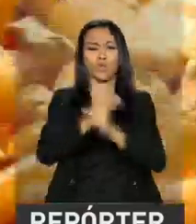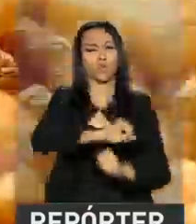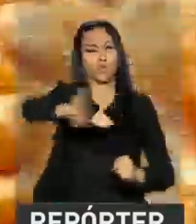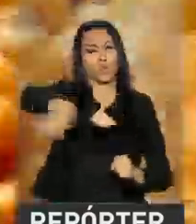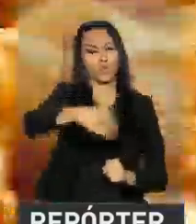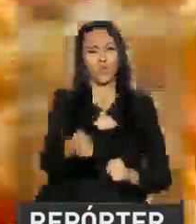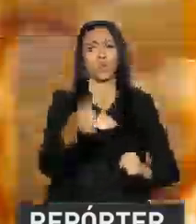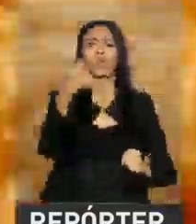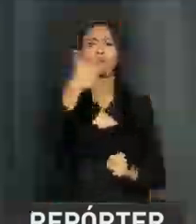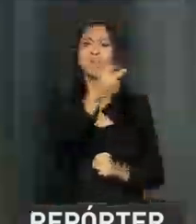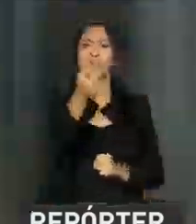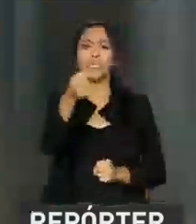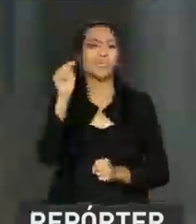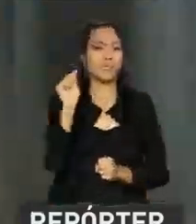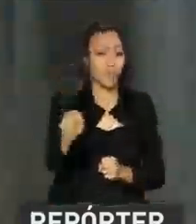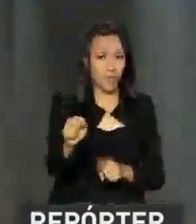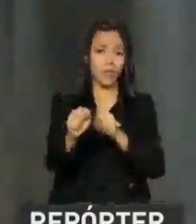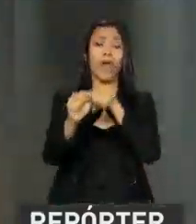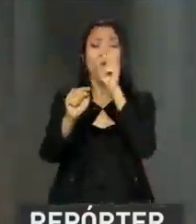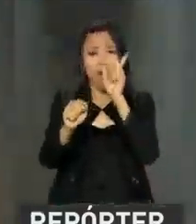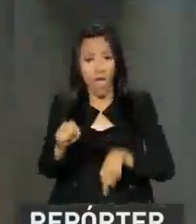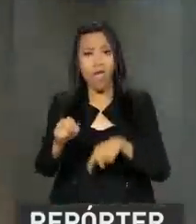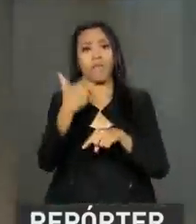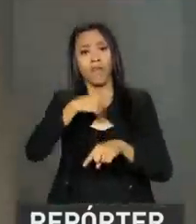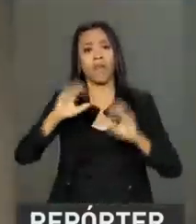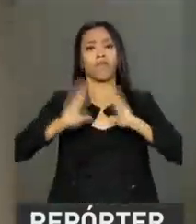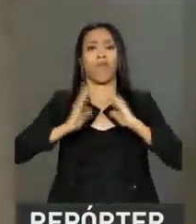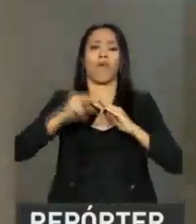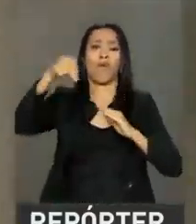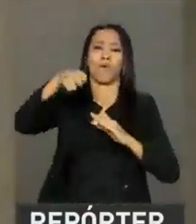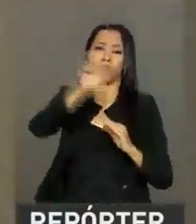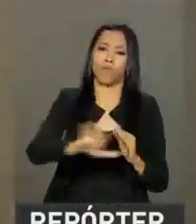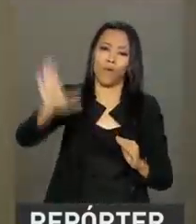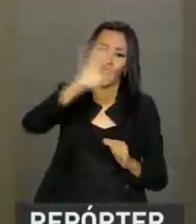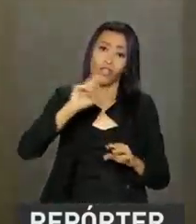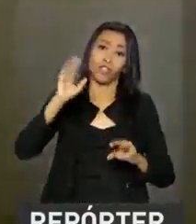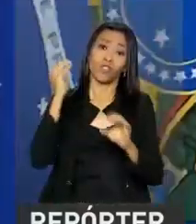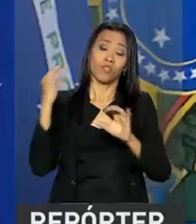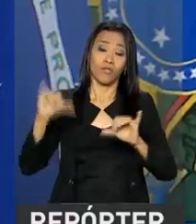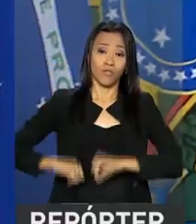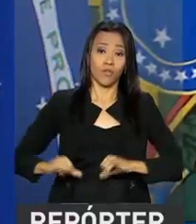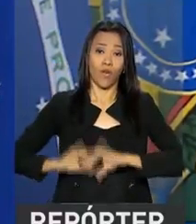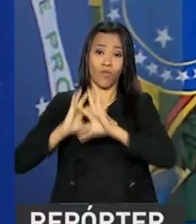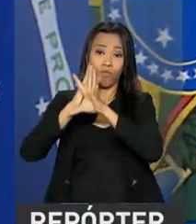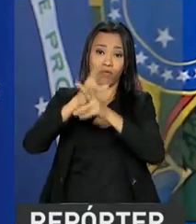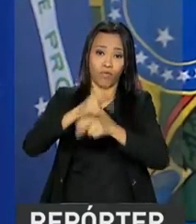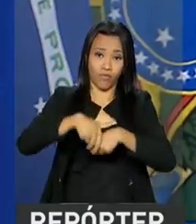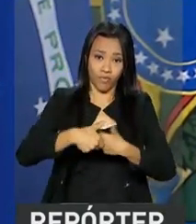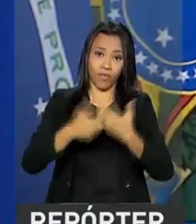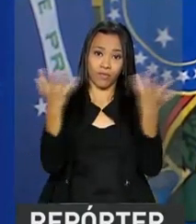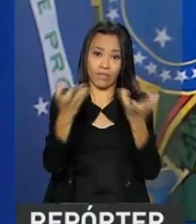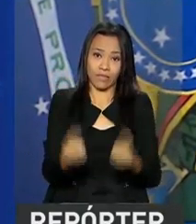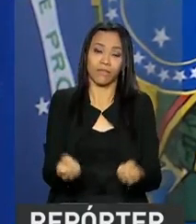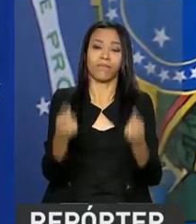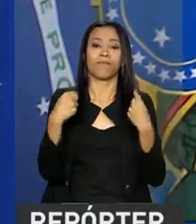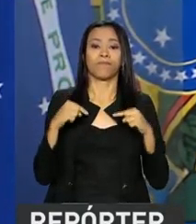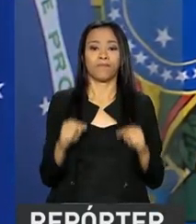200 mil são direcionadas a criadores do Nordeste afetados pela seca. São atos concretos para